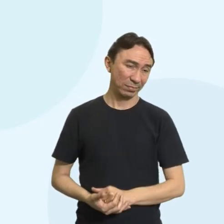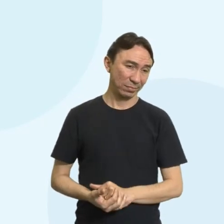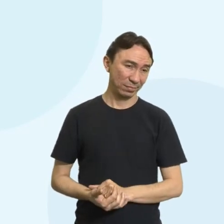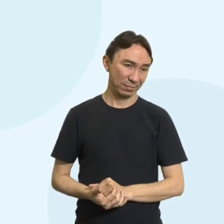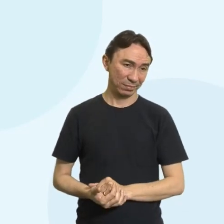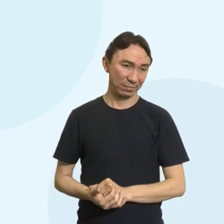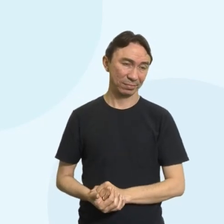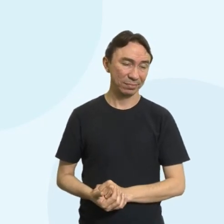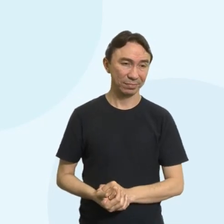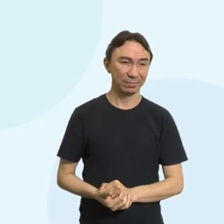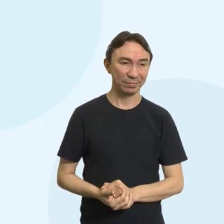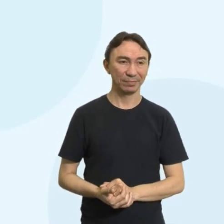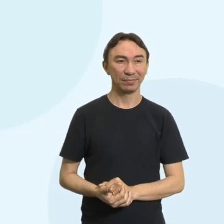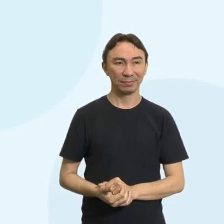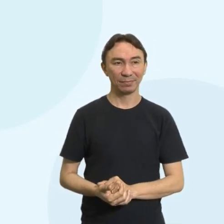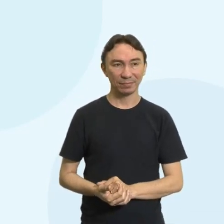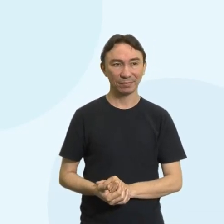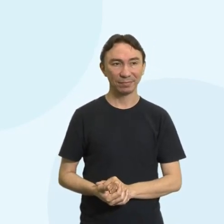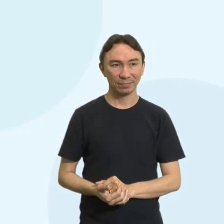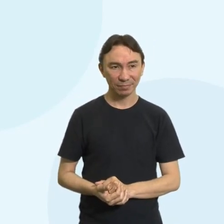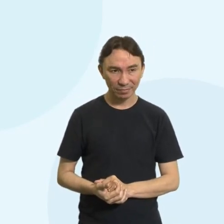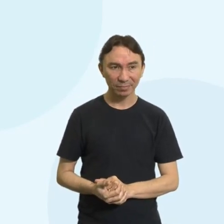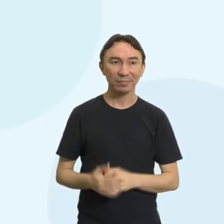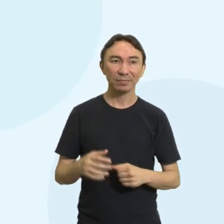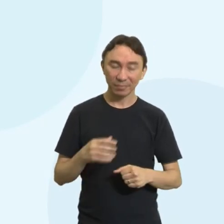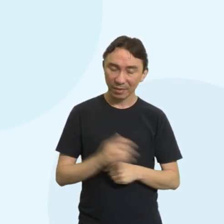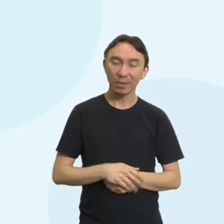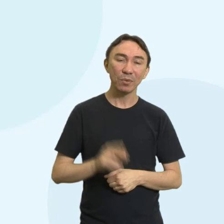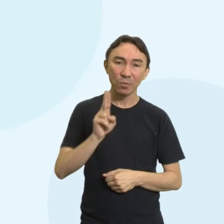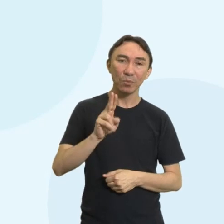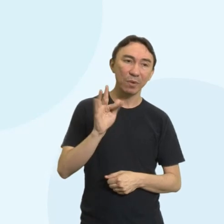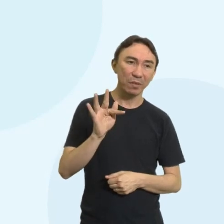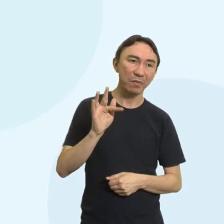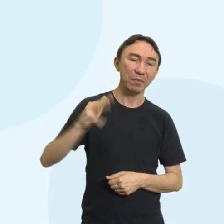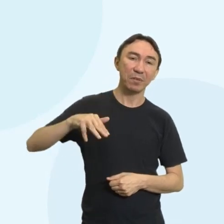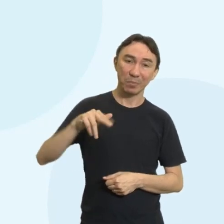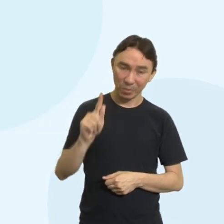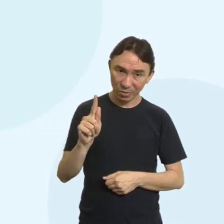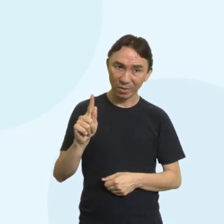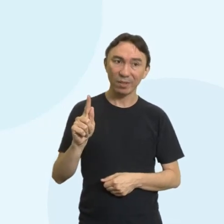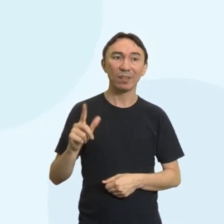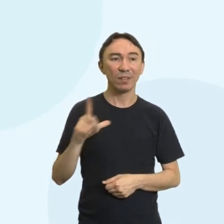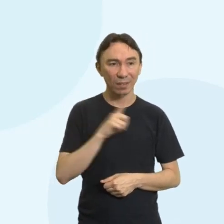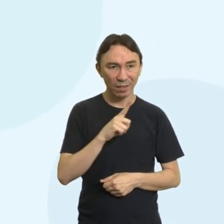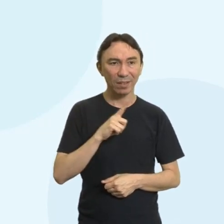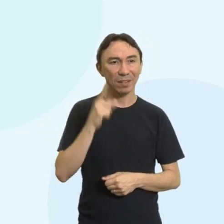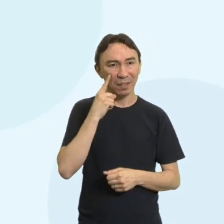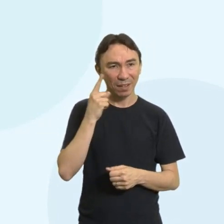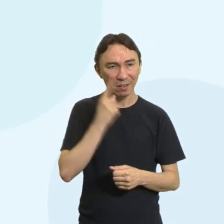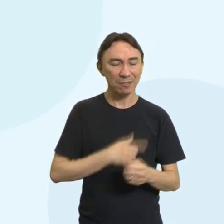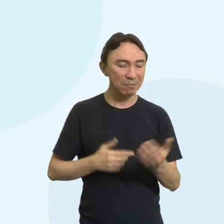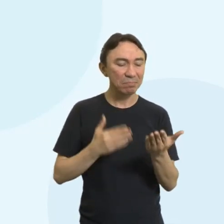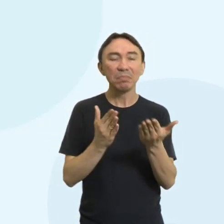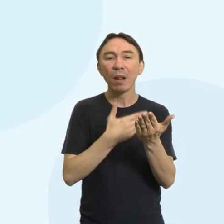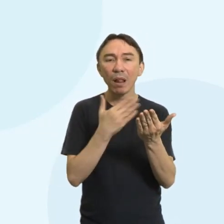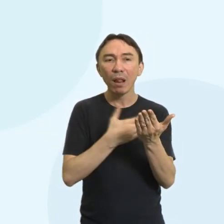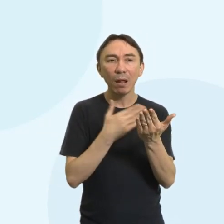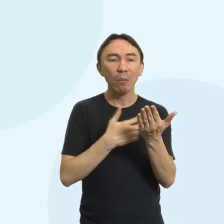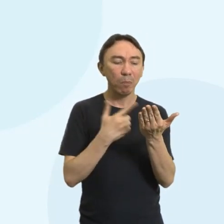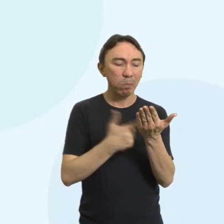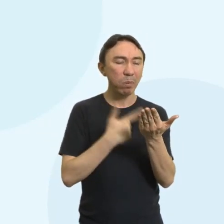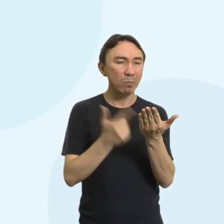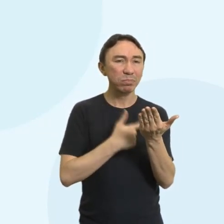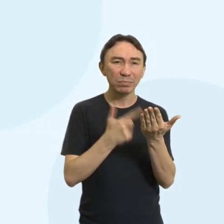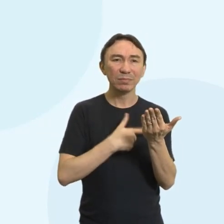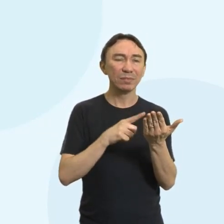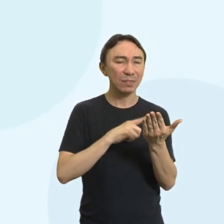Muito bem, tá certo. O site Redigir, da UFMG, que traz aí uma sessão literária, onde vocês têm à disposição planos de